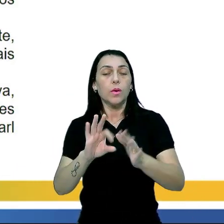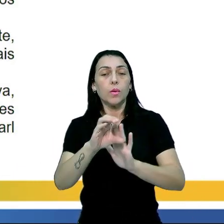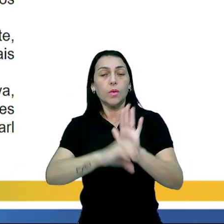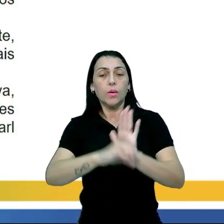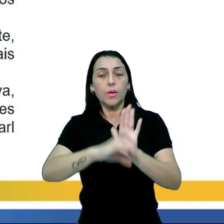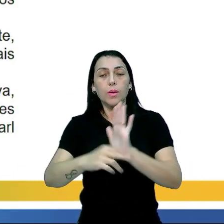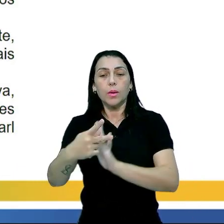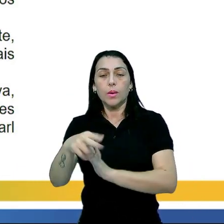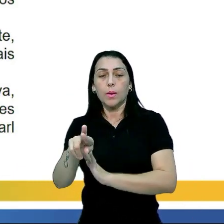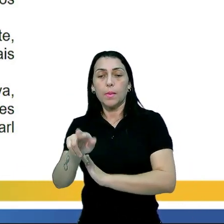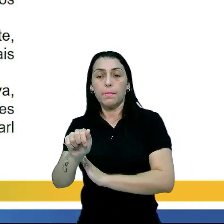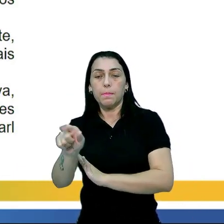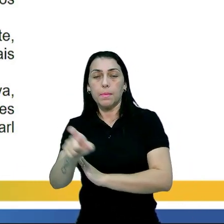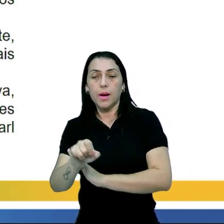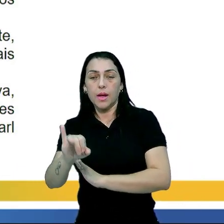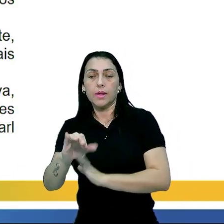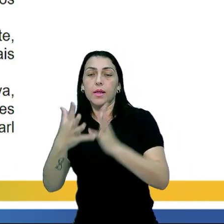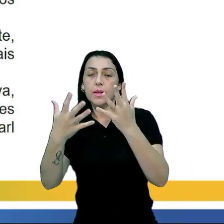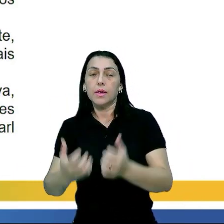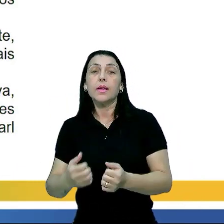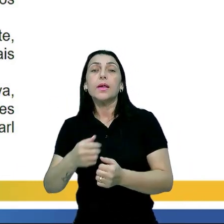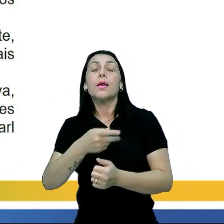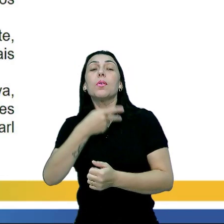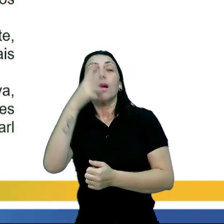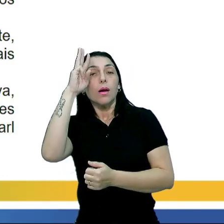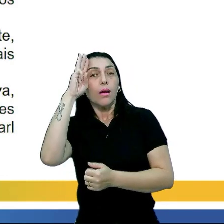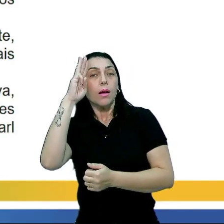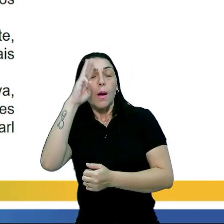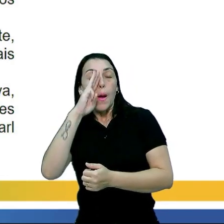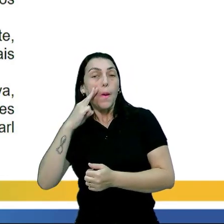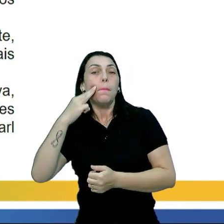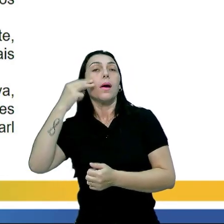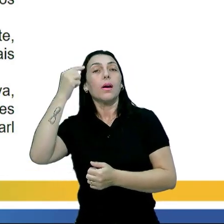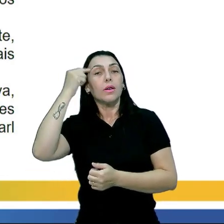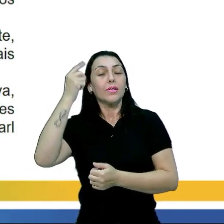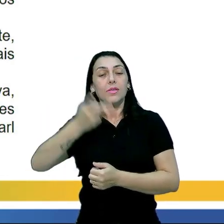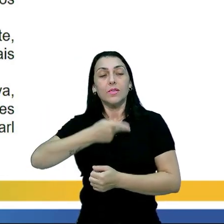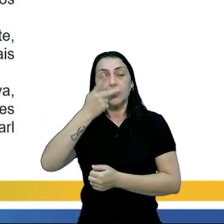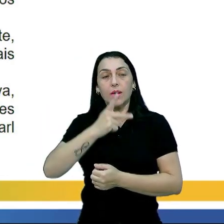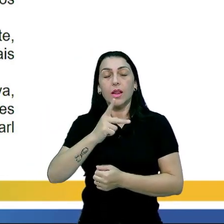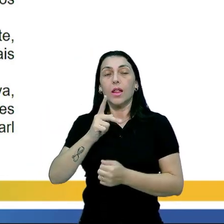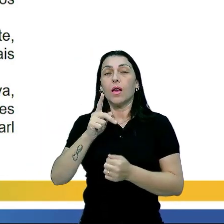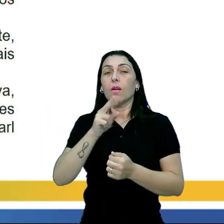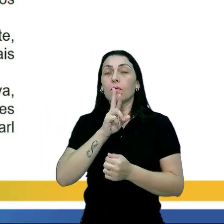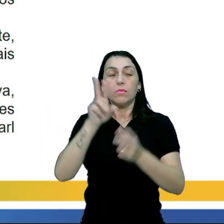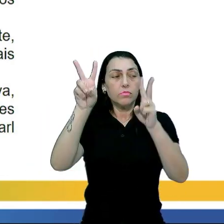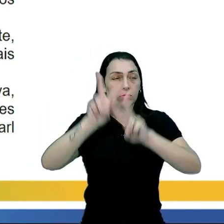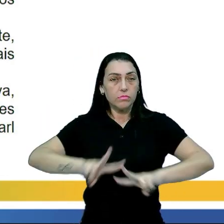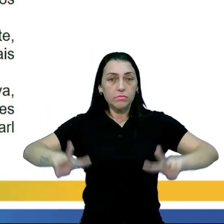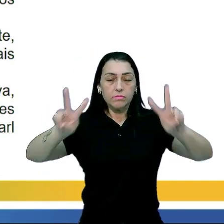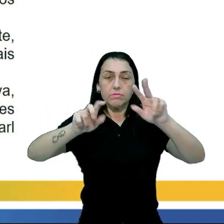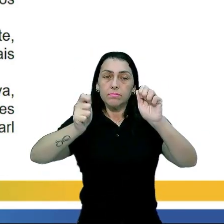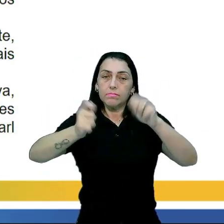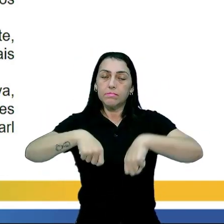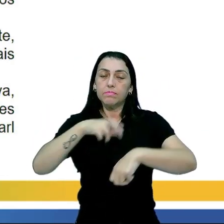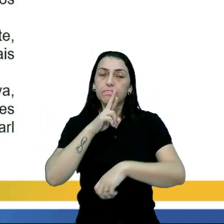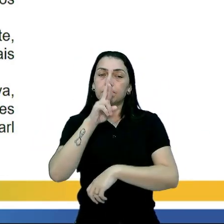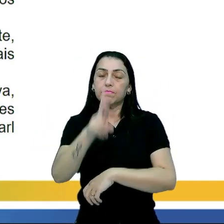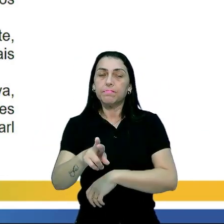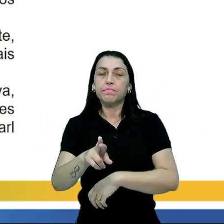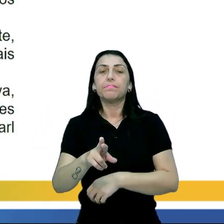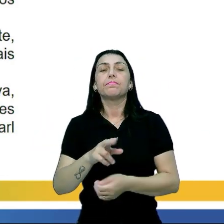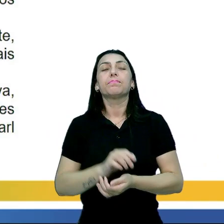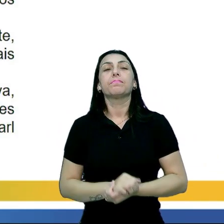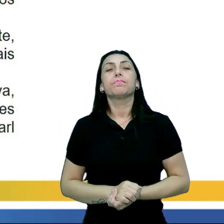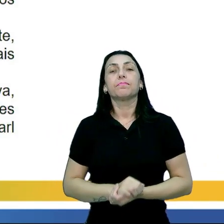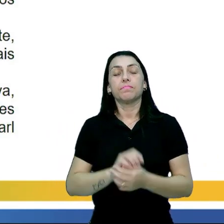de praxis, concebido por Karl Marx. Vamos visualizar, dentre essas possibilidades de resposta,